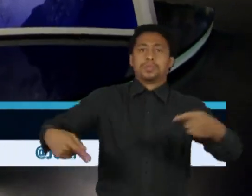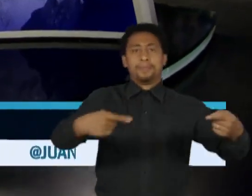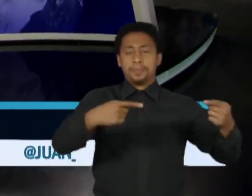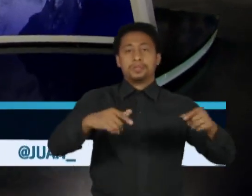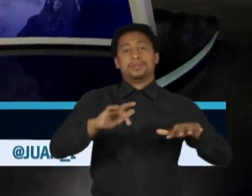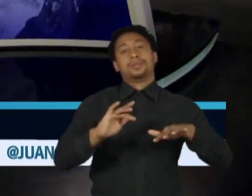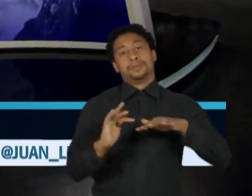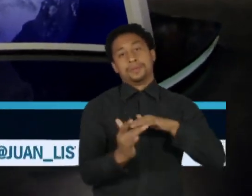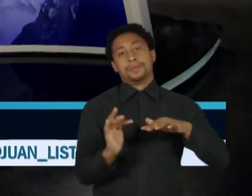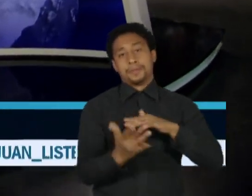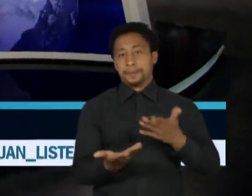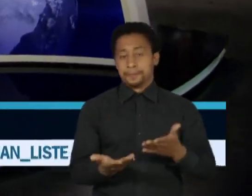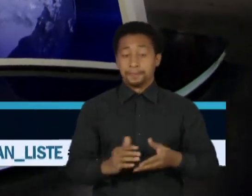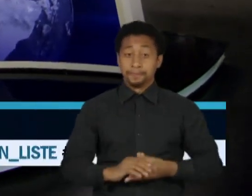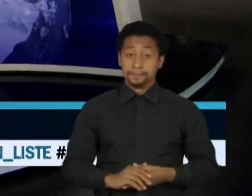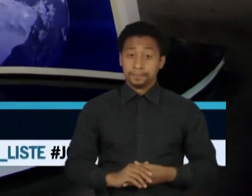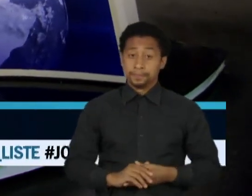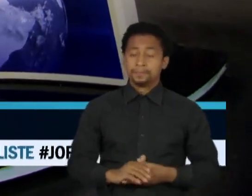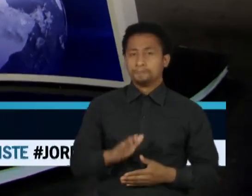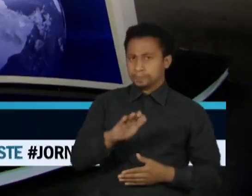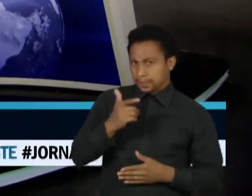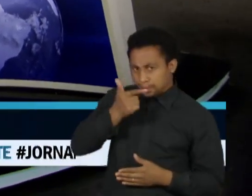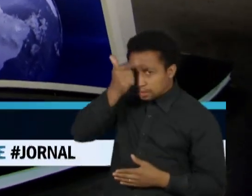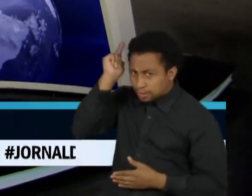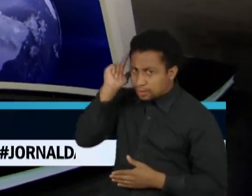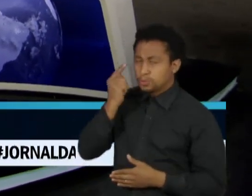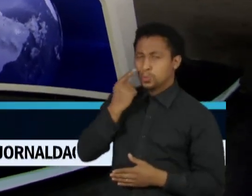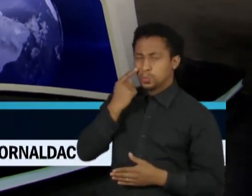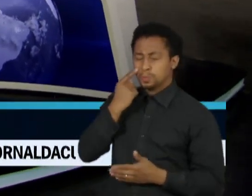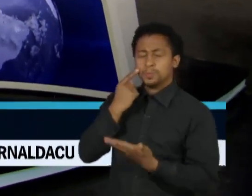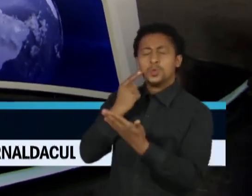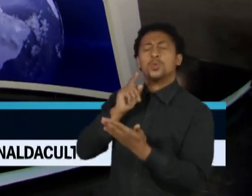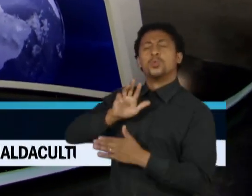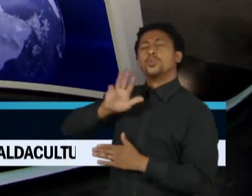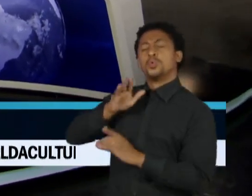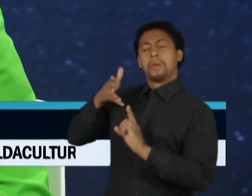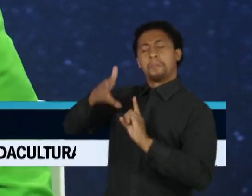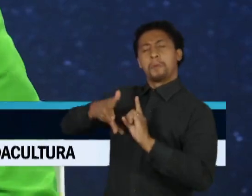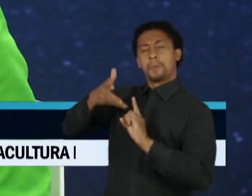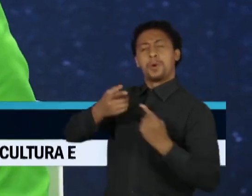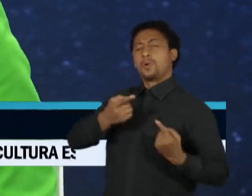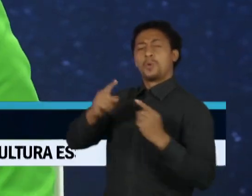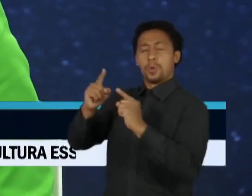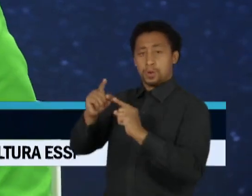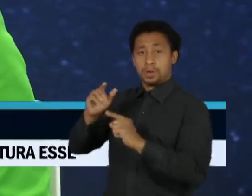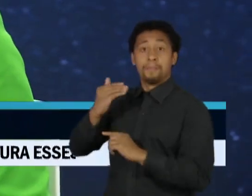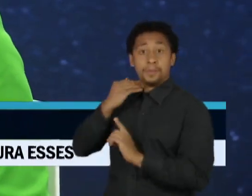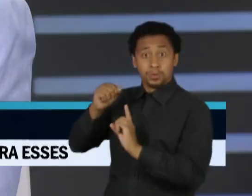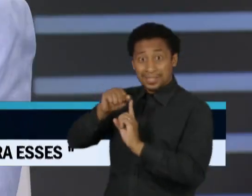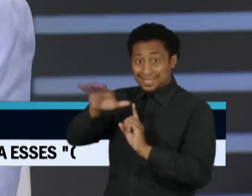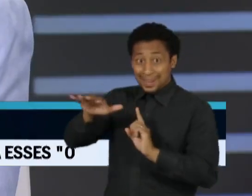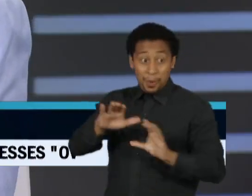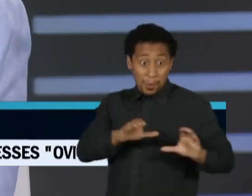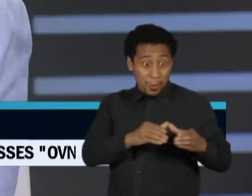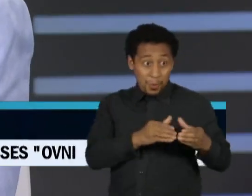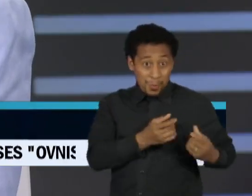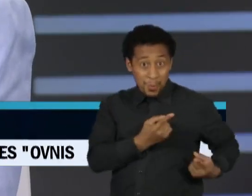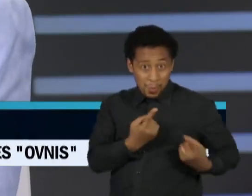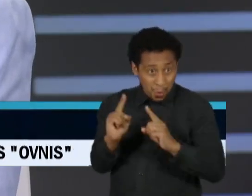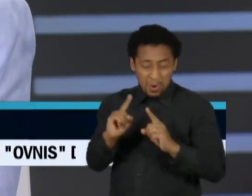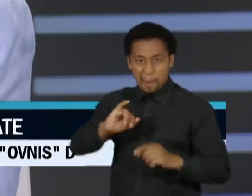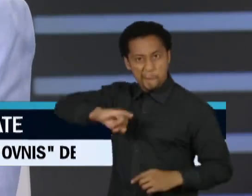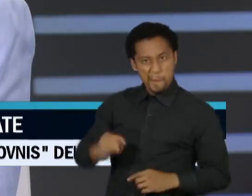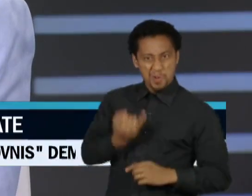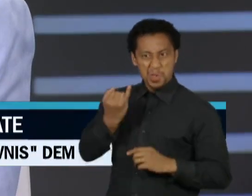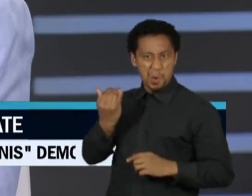Taz, as críticas de Lula ao Banco Central viraram um prato cheio para a oposição? Lula deu um tiro no pé? Não creio que